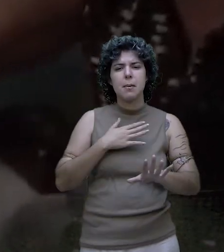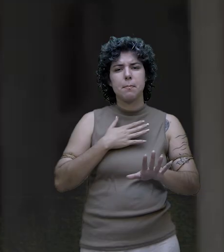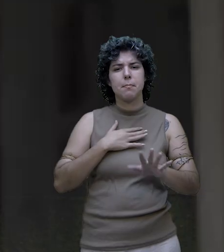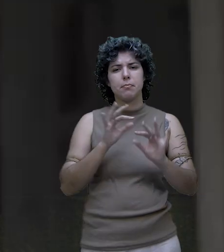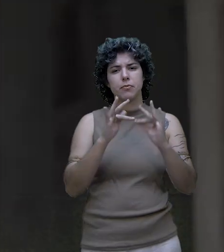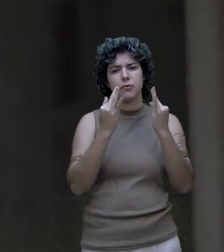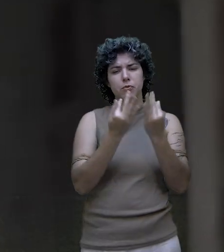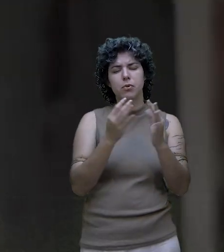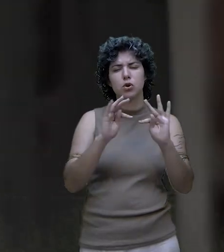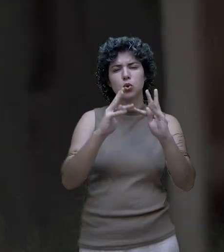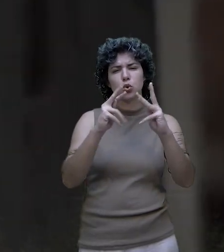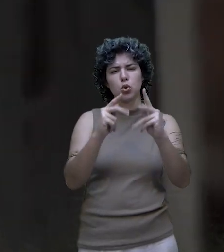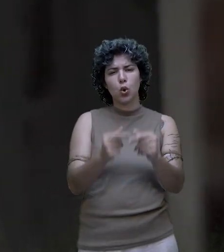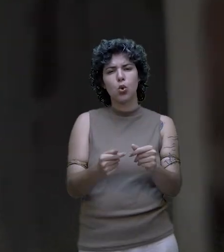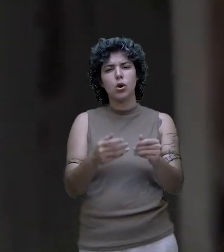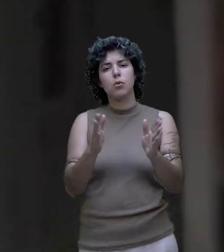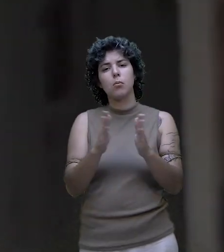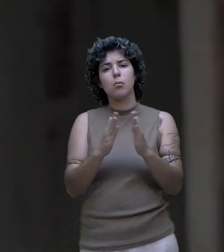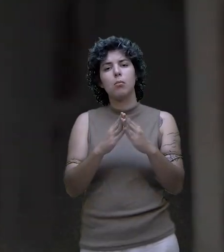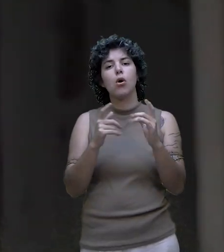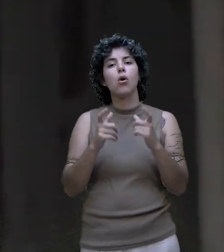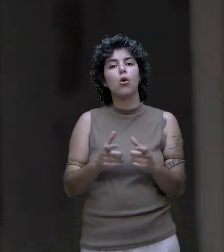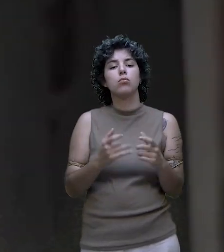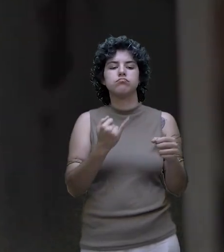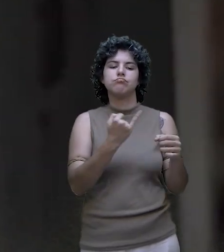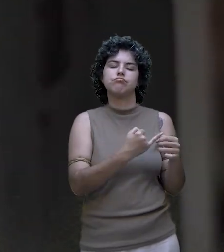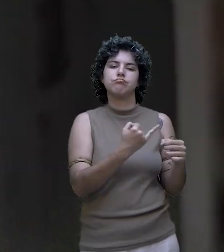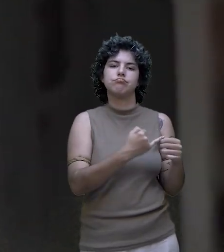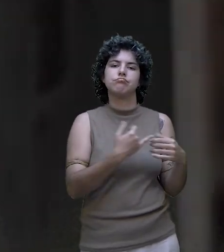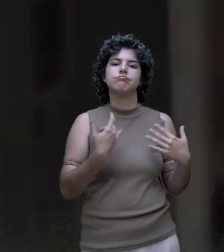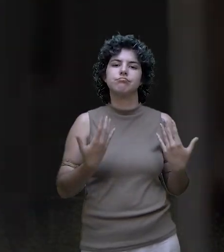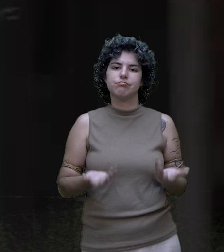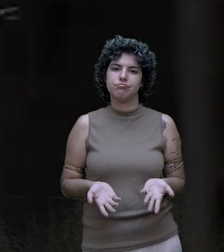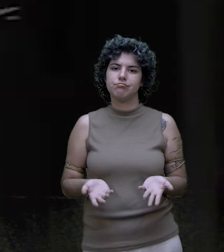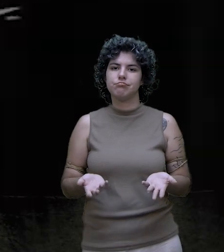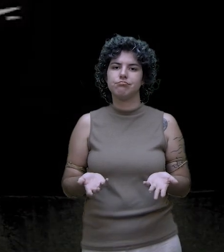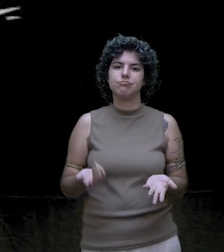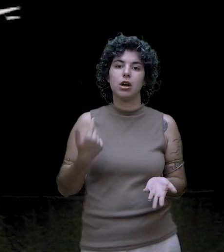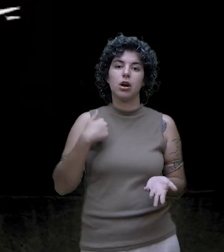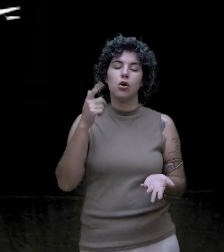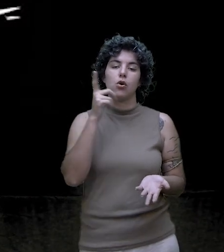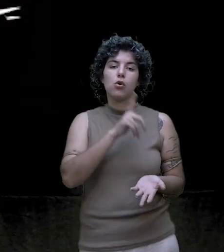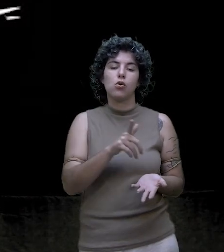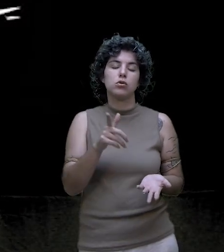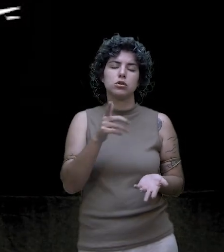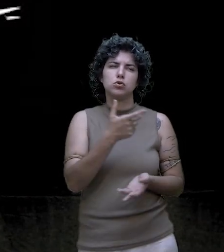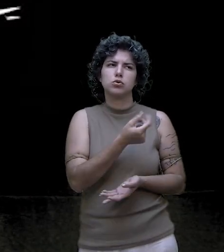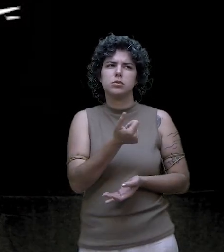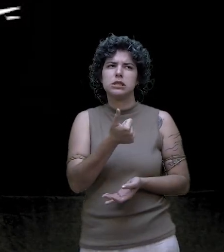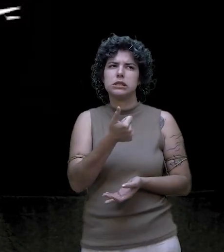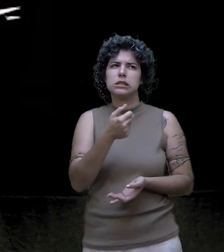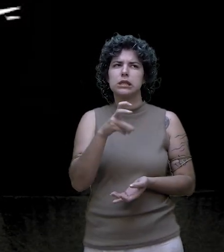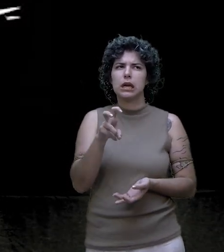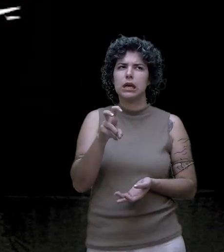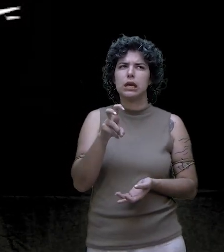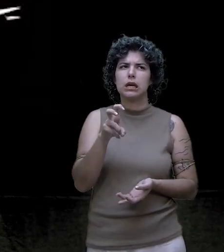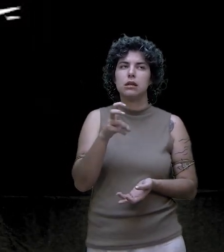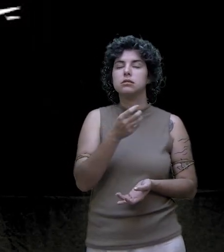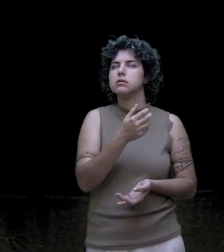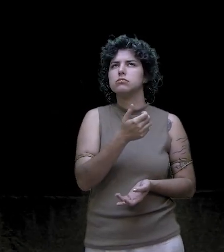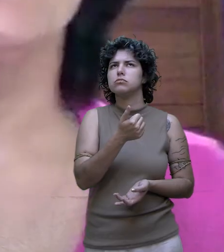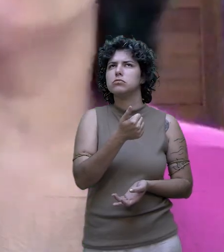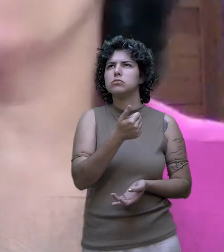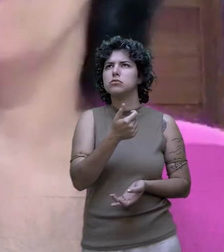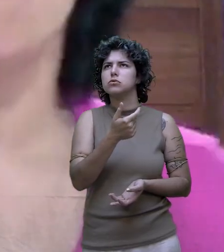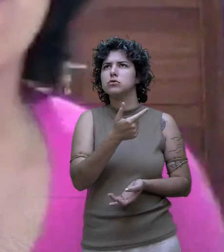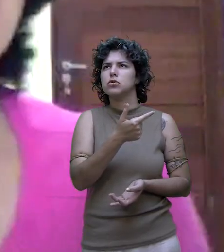interior. E aí eu fiz o edital em 2013 e o resultado só saiu em 2017. Uau. E aí